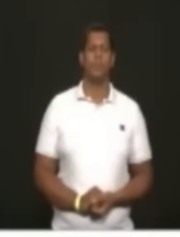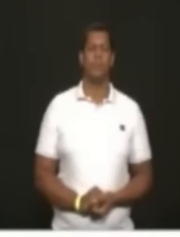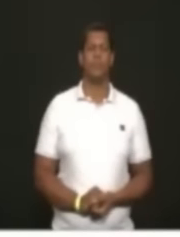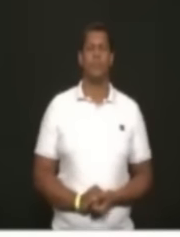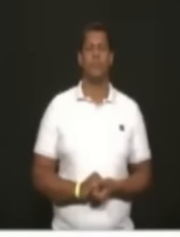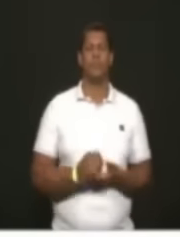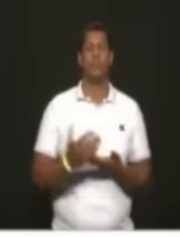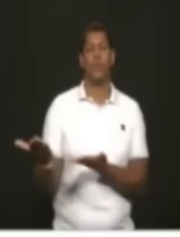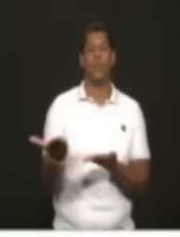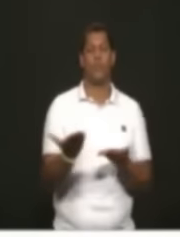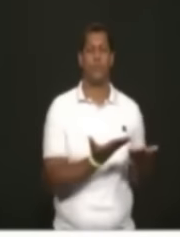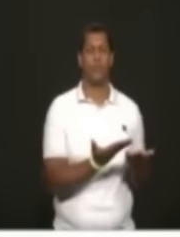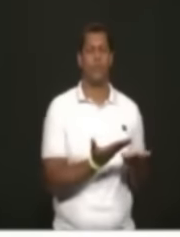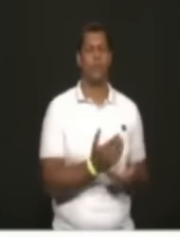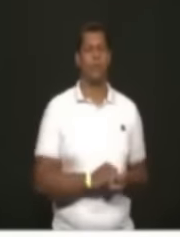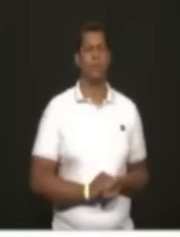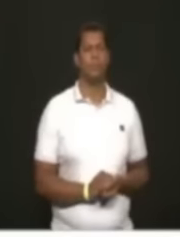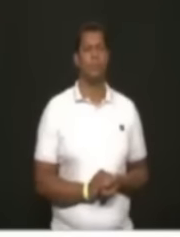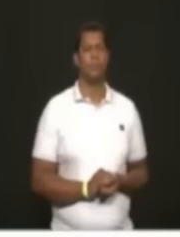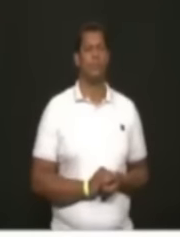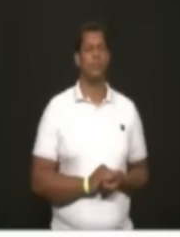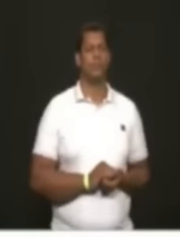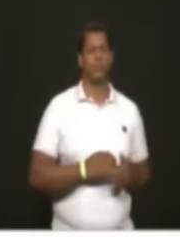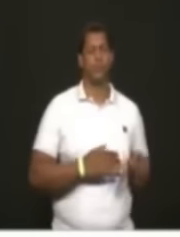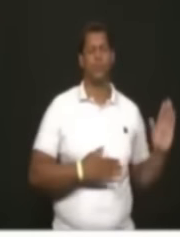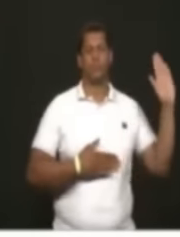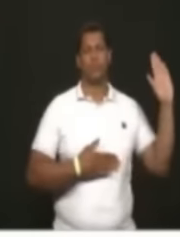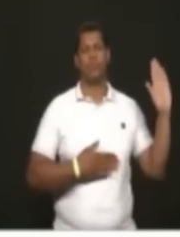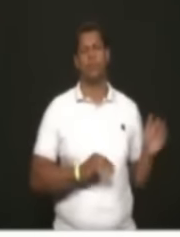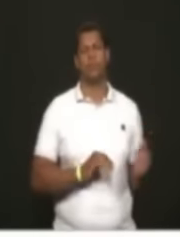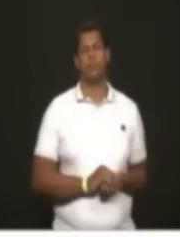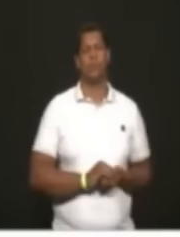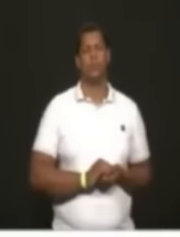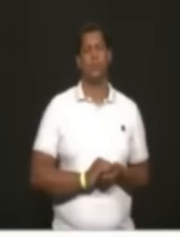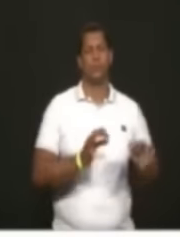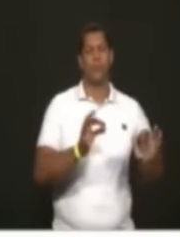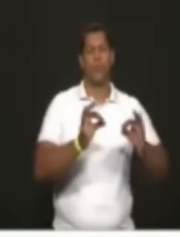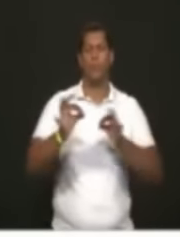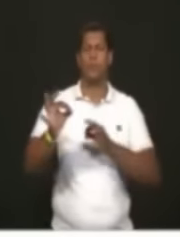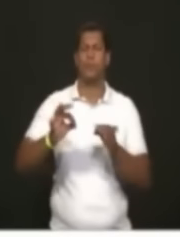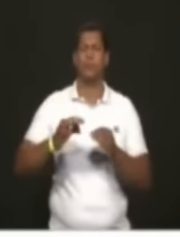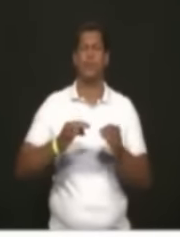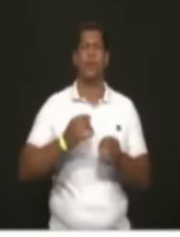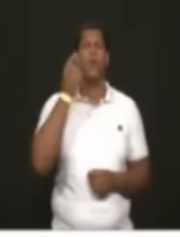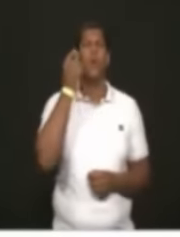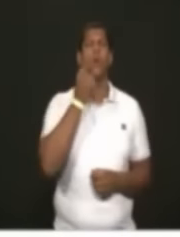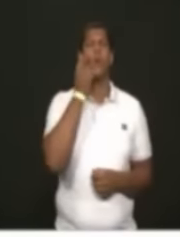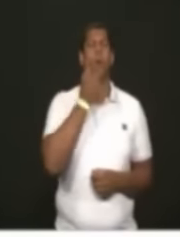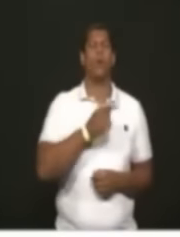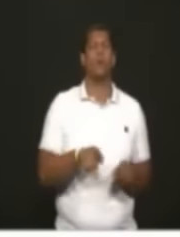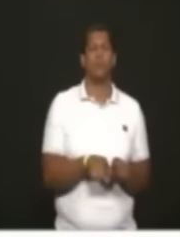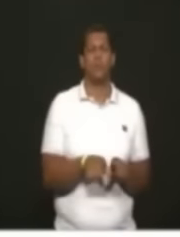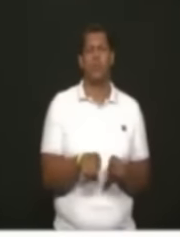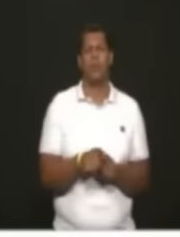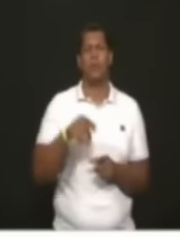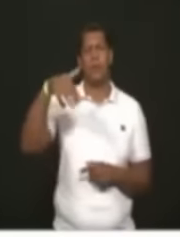Vou convidar já os candidatos, como a gente explicou, foi uma ordem de sorteio, Ricardo Nunes e Marina